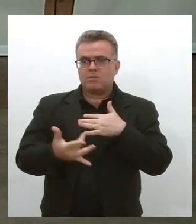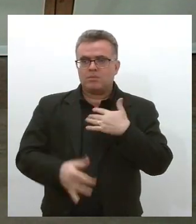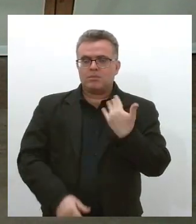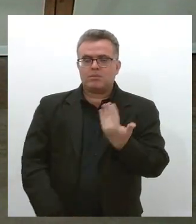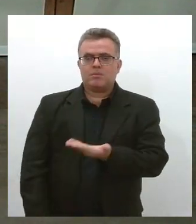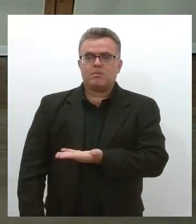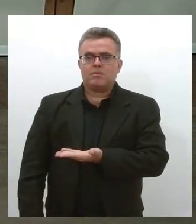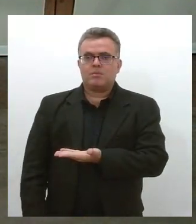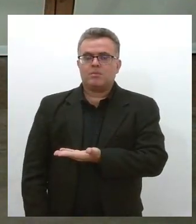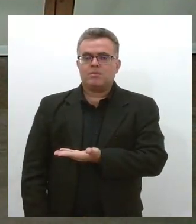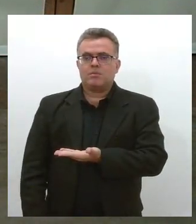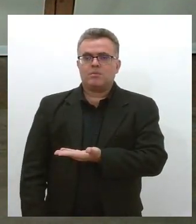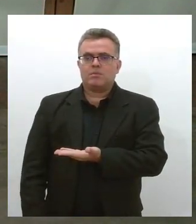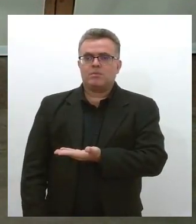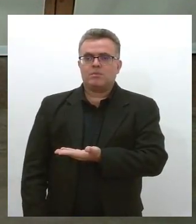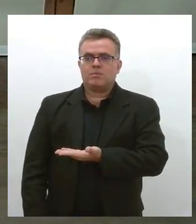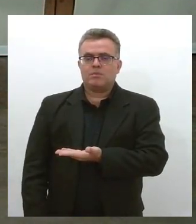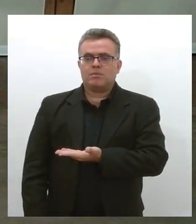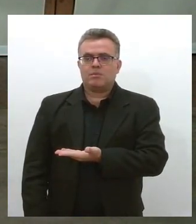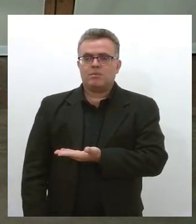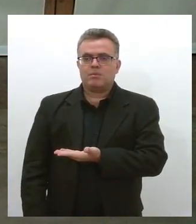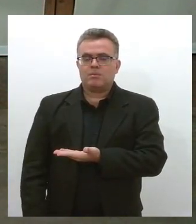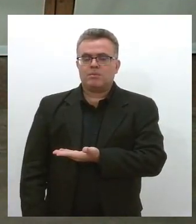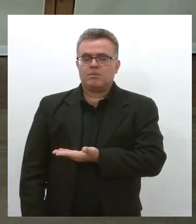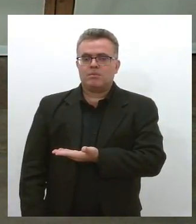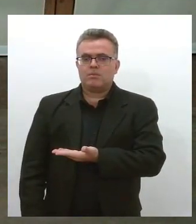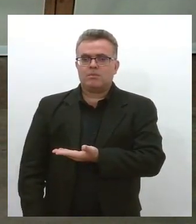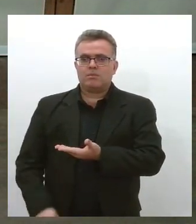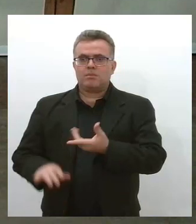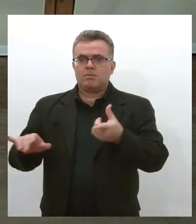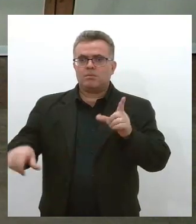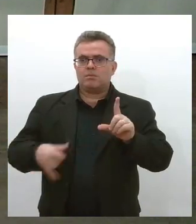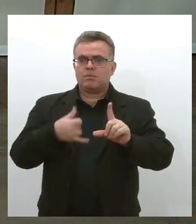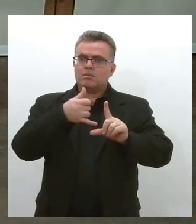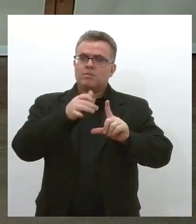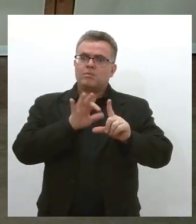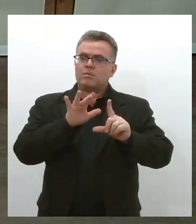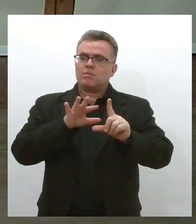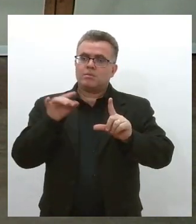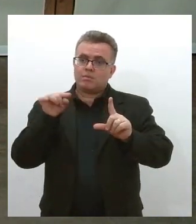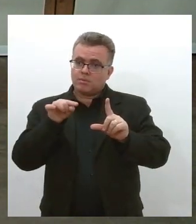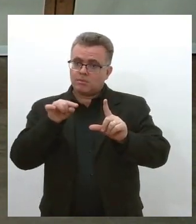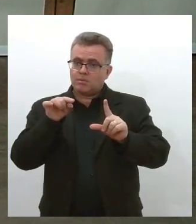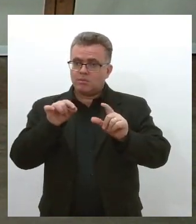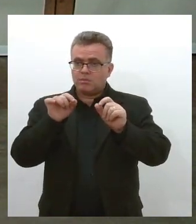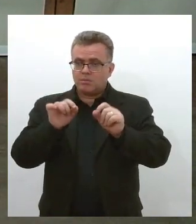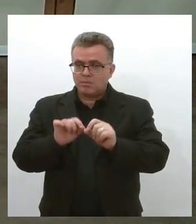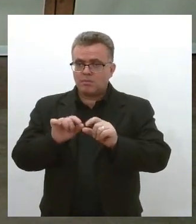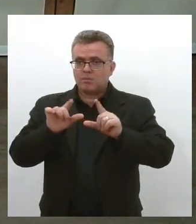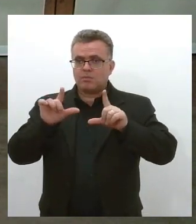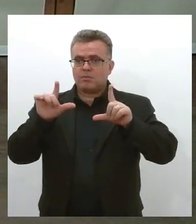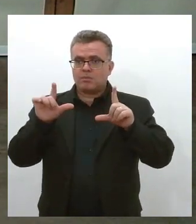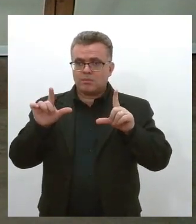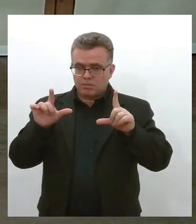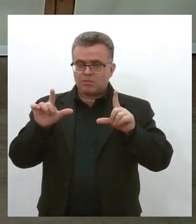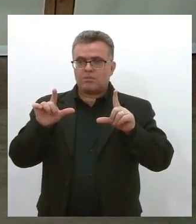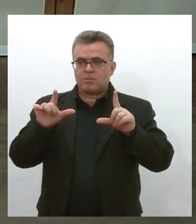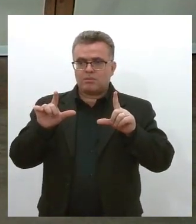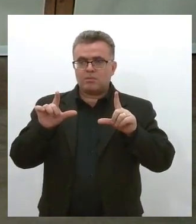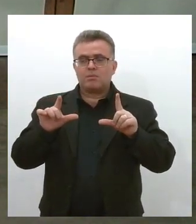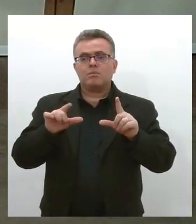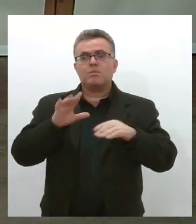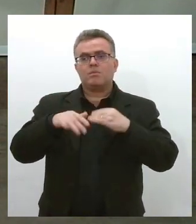Instagram é o @TVAlese5.2, no Twitter, @TVAlese. E acesse o QR Code no canto inferior esquerdo da tela, que